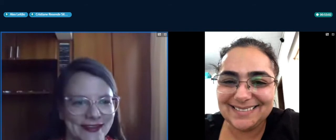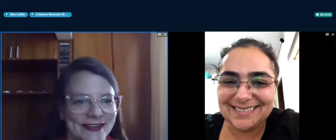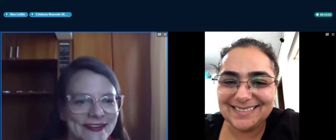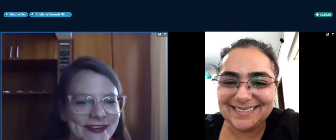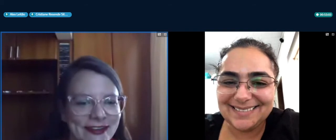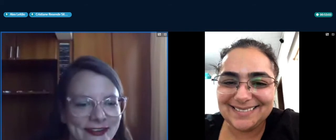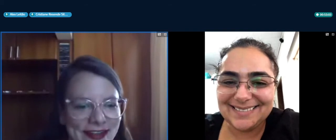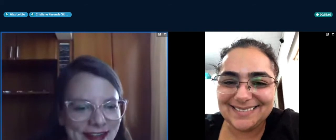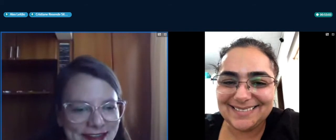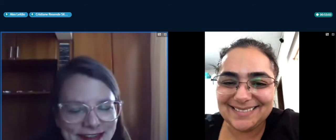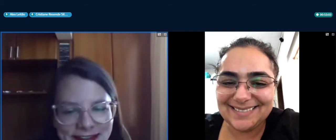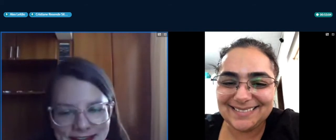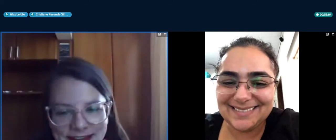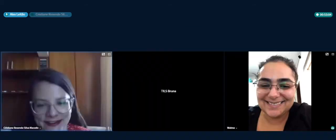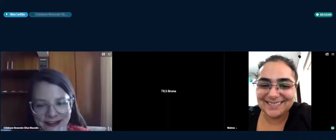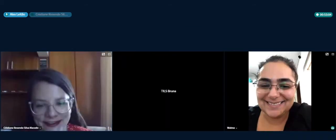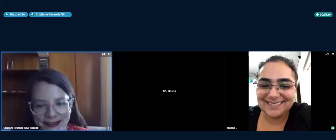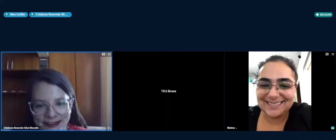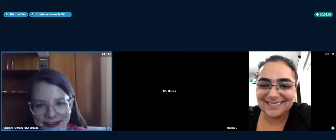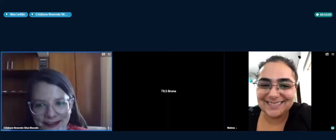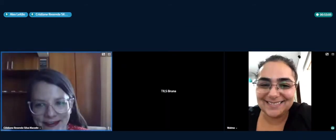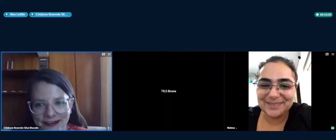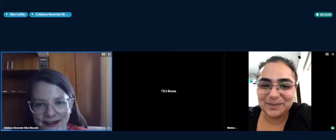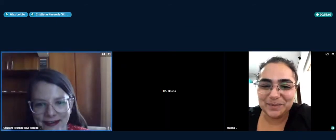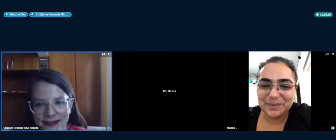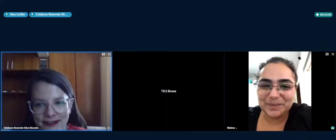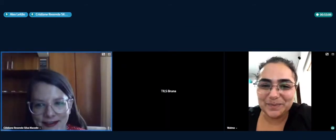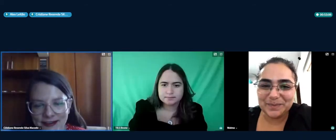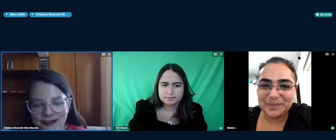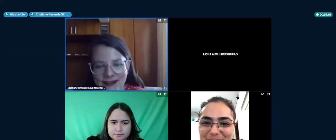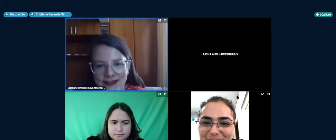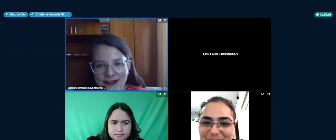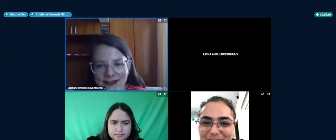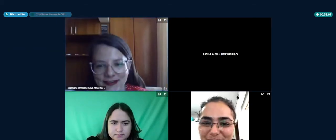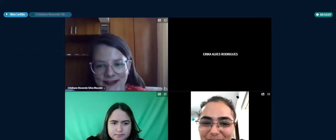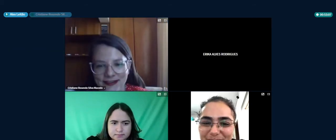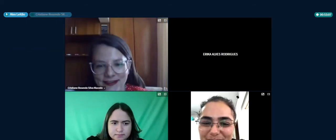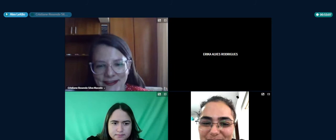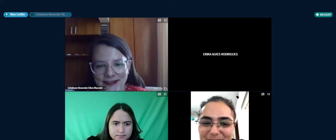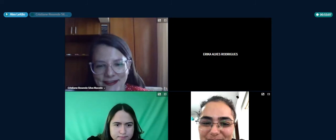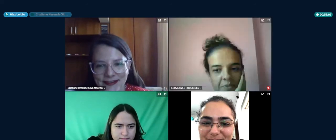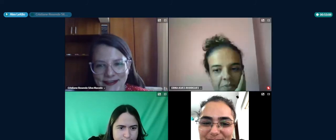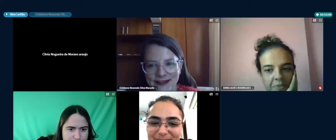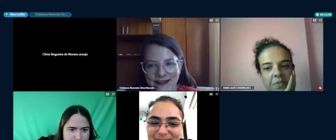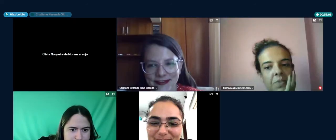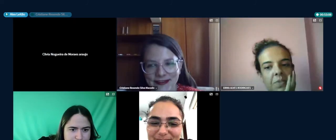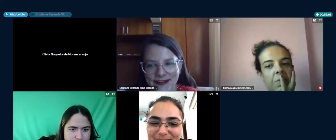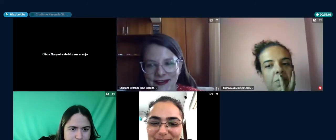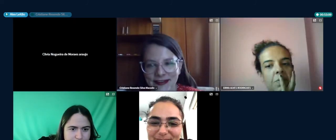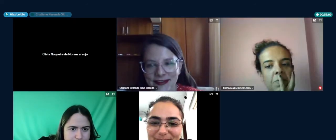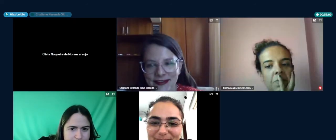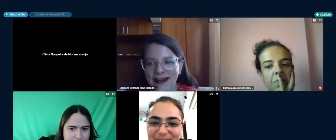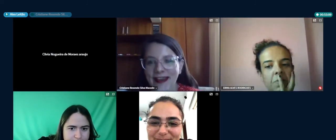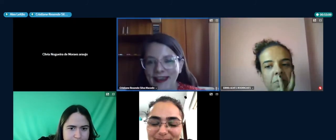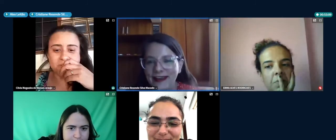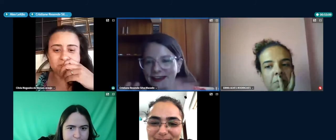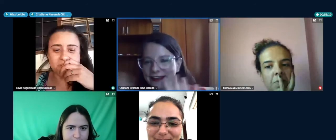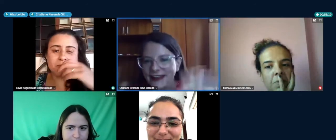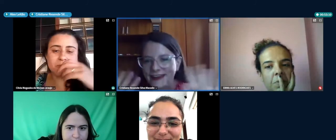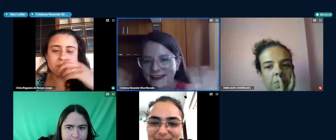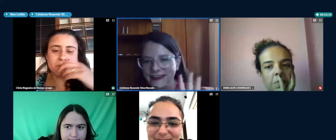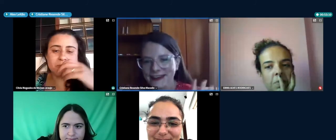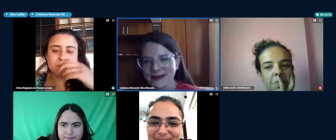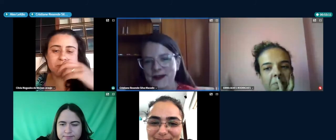cheguei no finalzinho da sua ação como eu tinha de falar mas tudo certo nessa super da sua